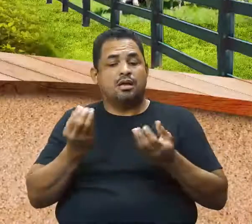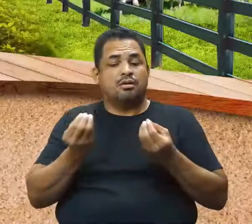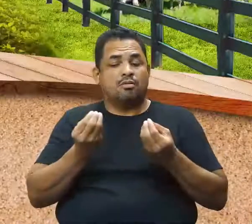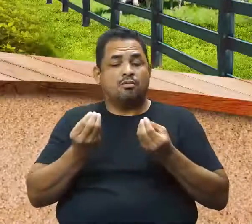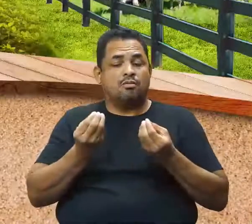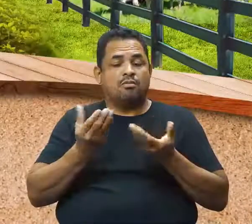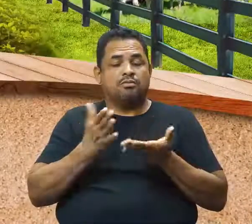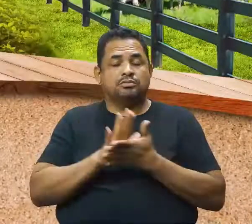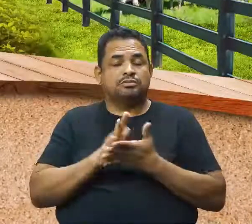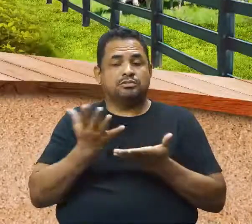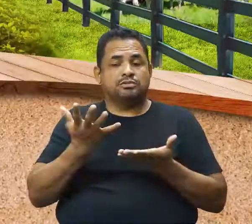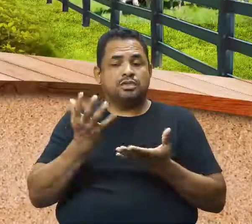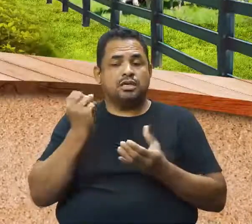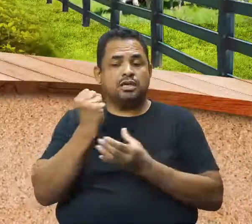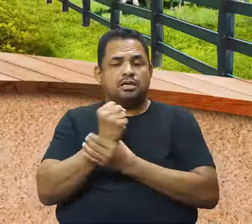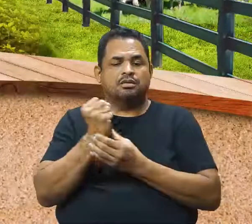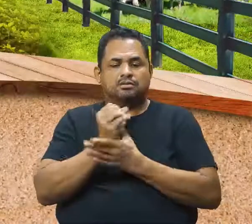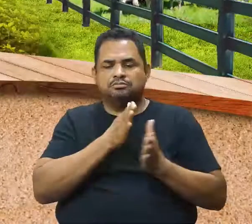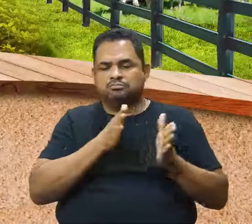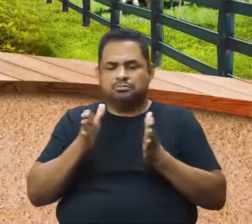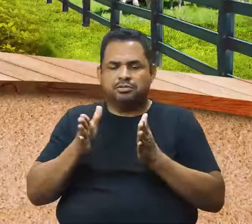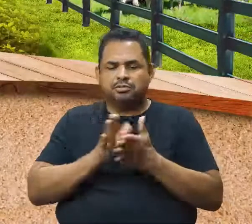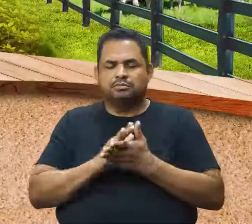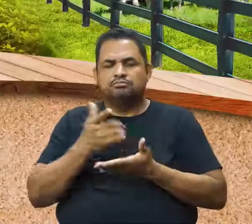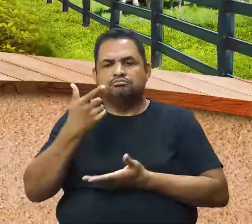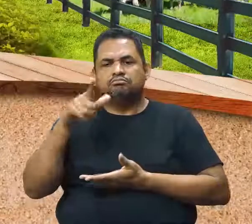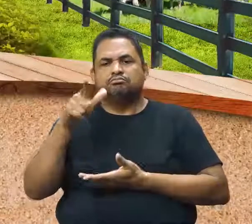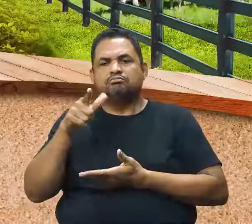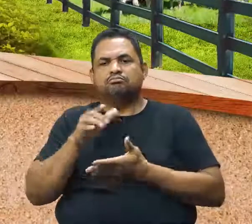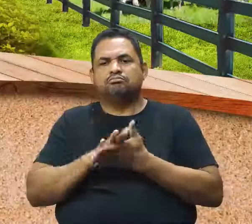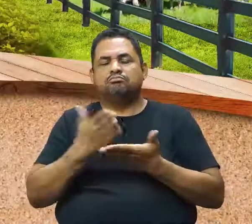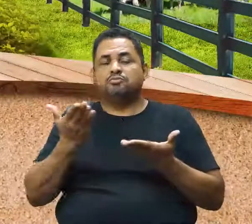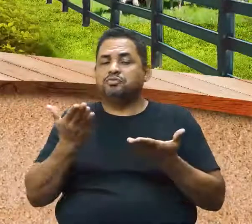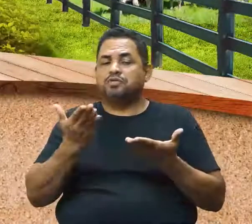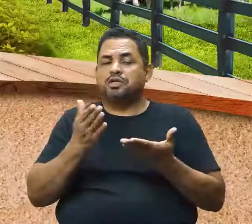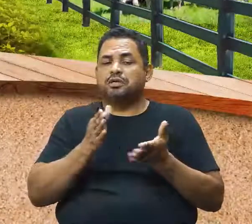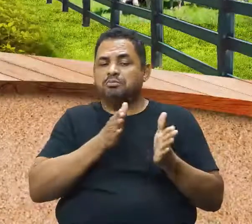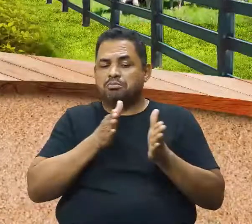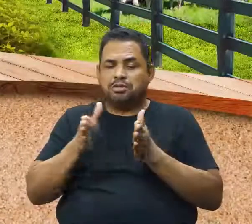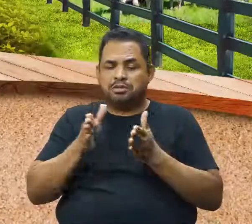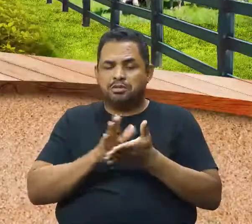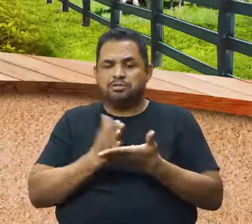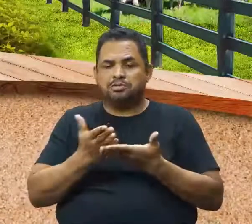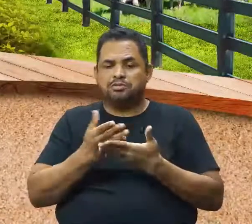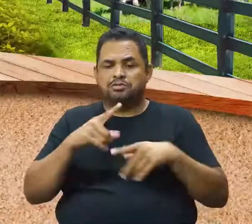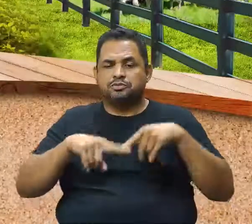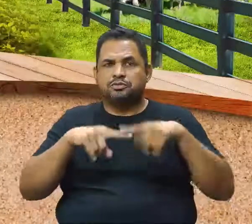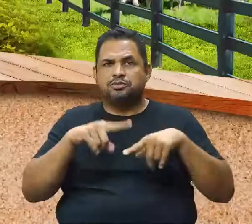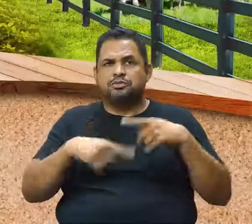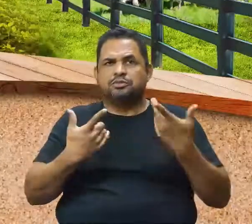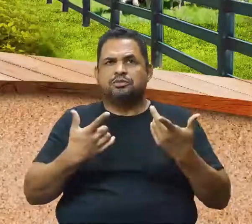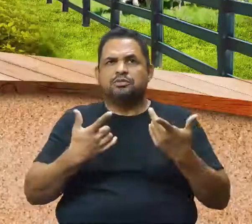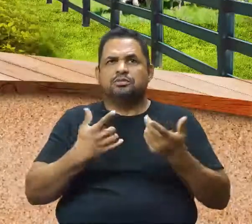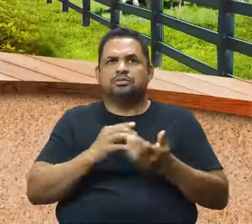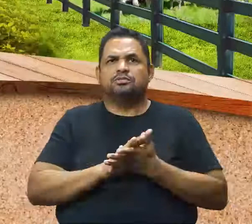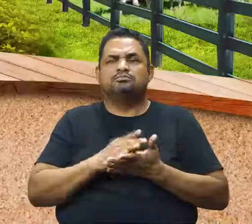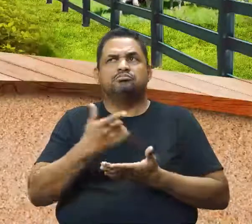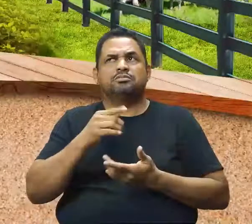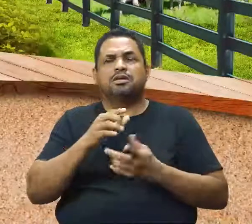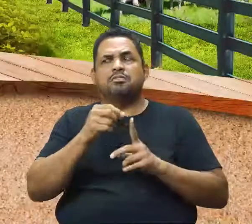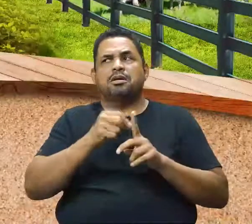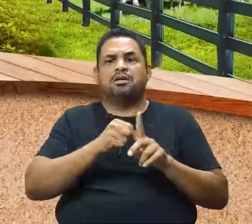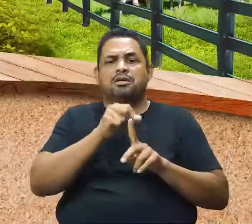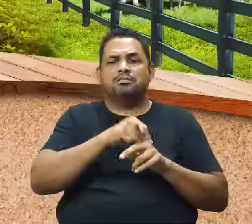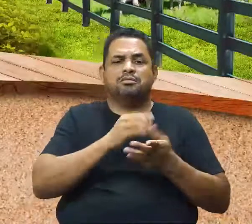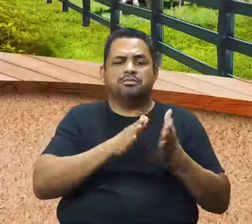garantir que em épocas que não tem um fornecimento desse tipo de produto, não está na época da banana, não está na época